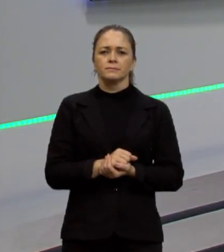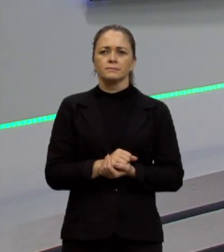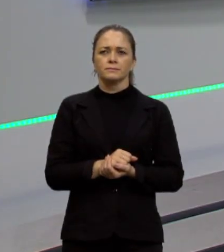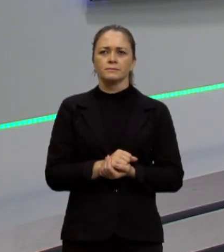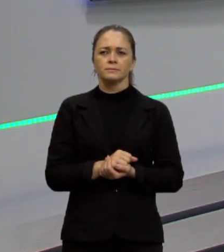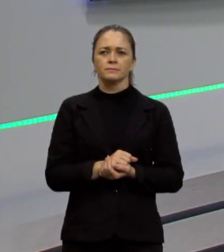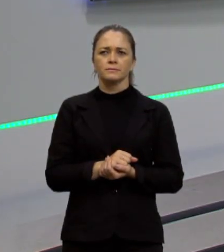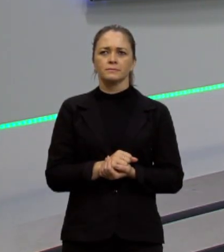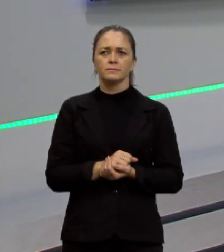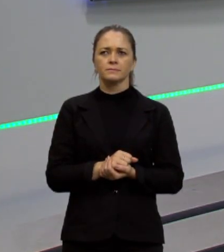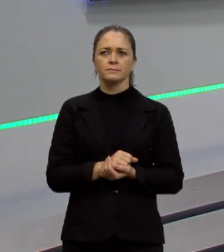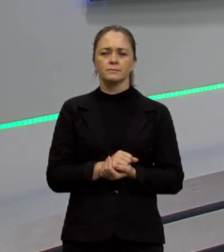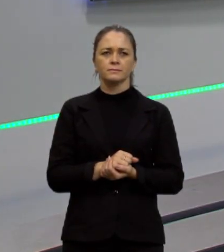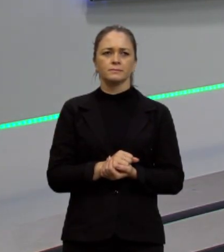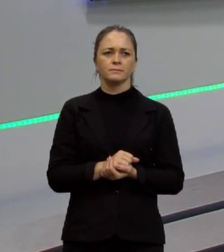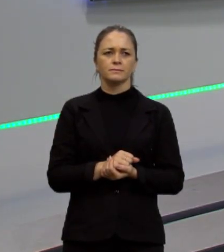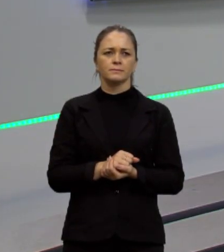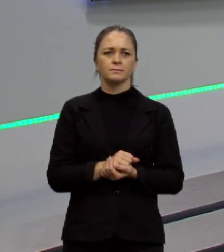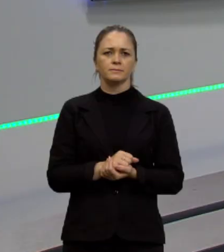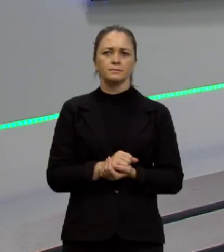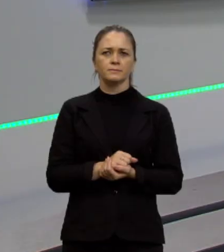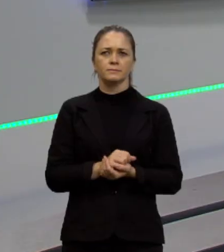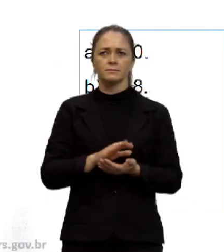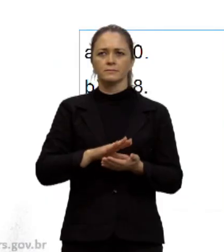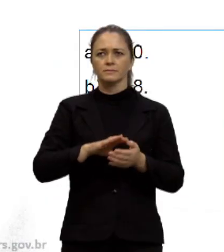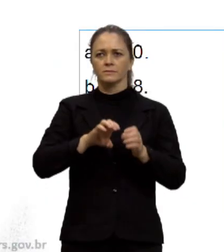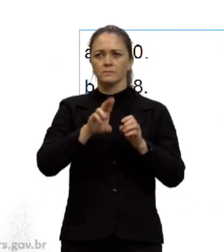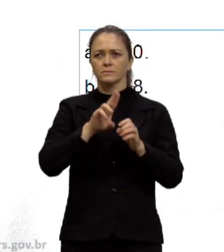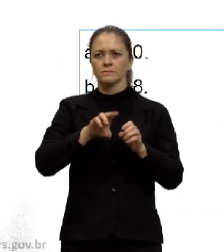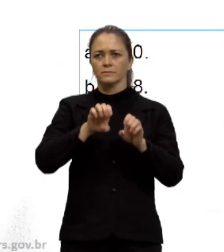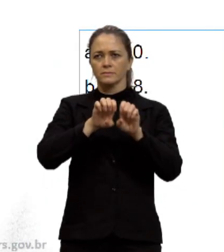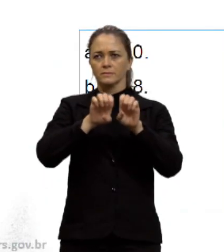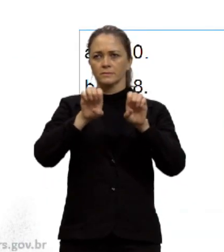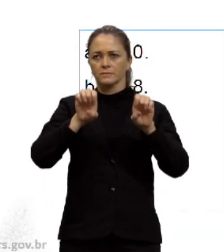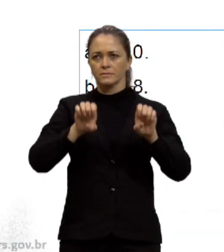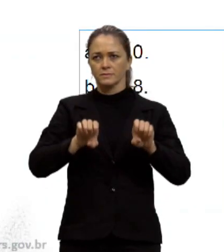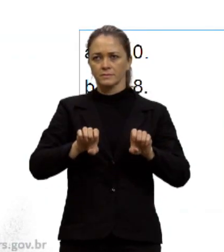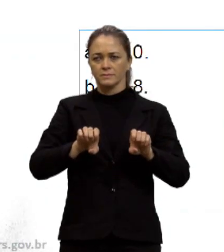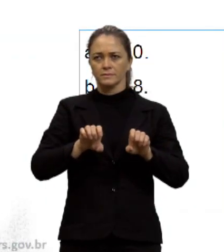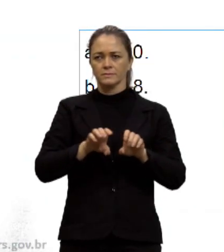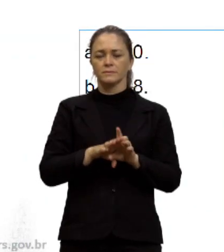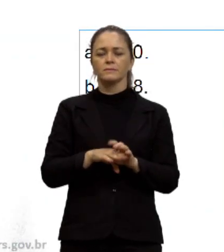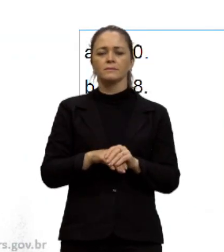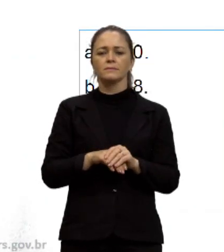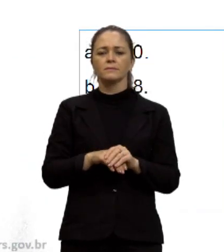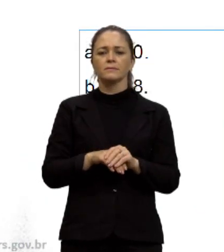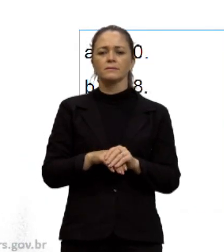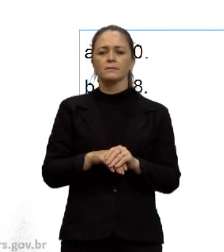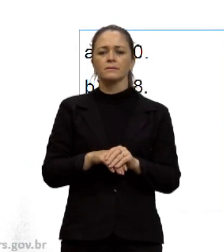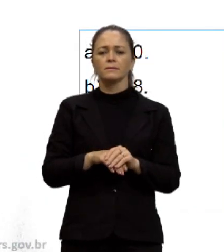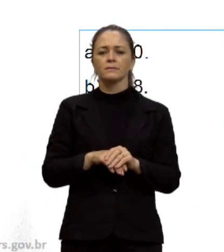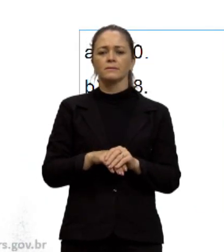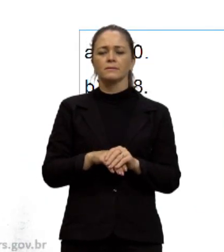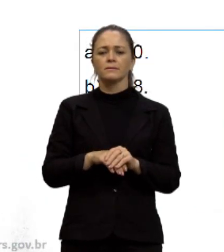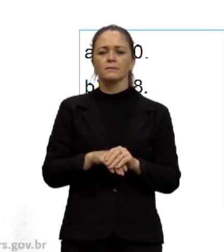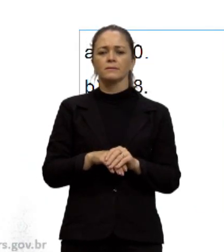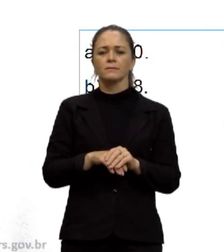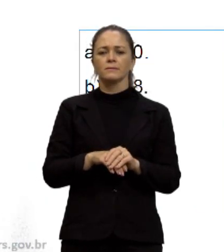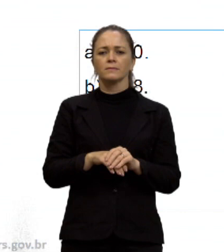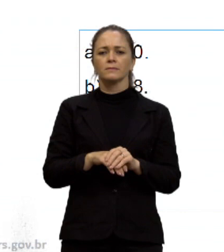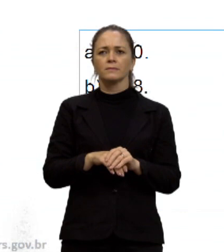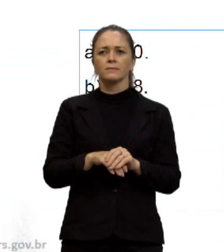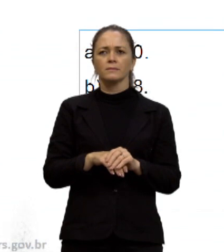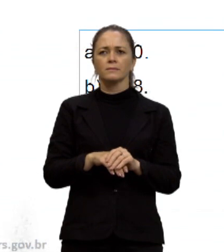Então, tiramos o quê? Tiramos a equação, ó, tiramos a equação de lá, tá? E em algum